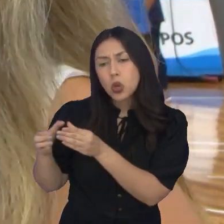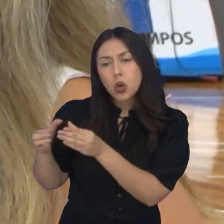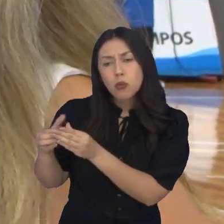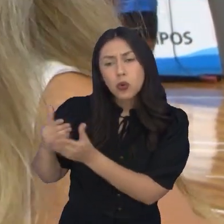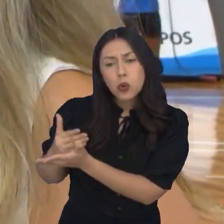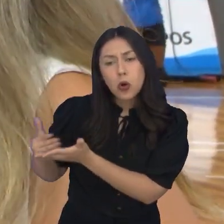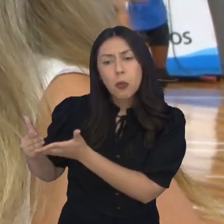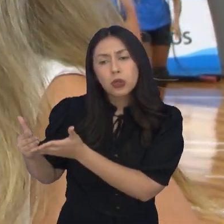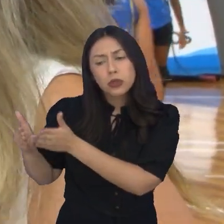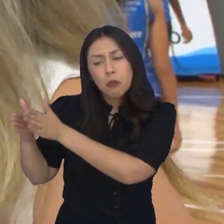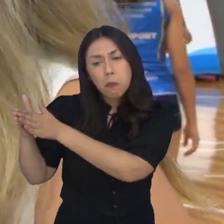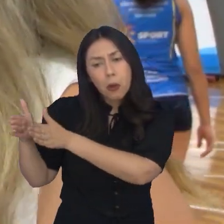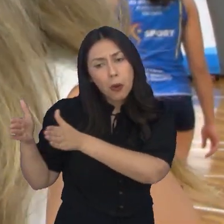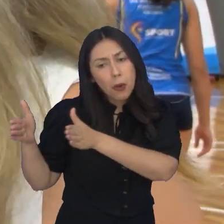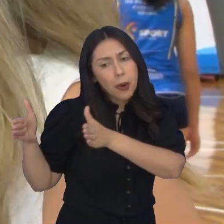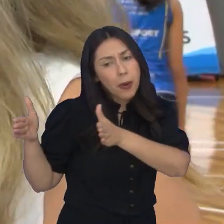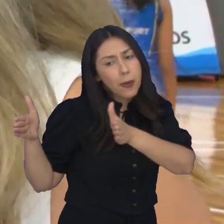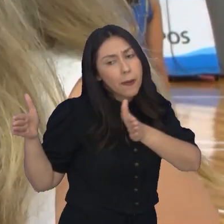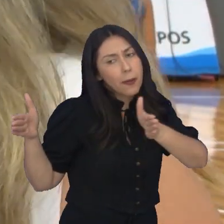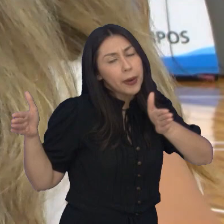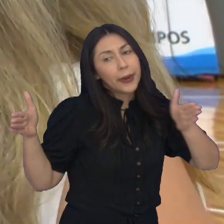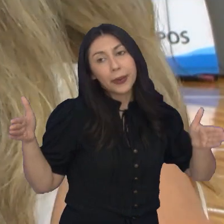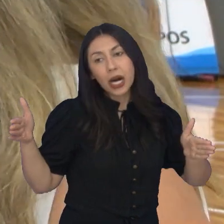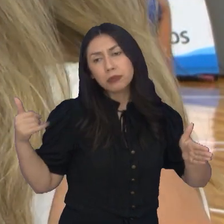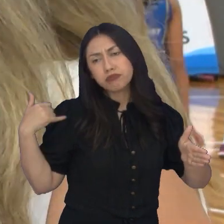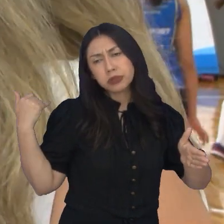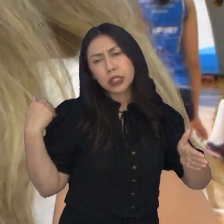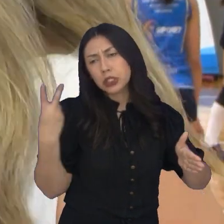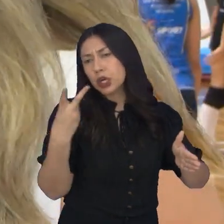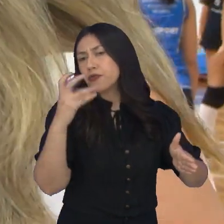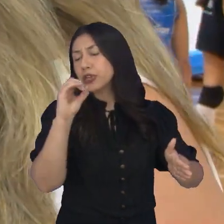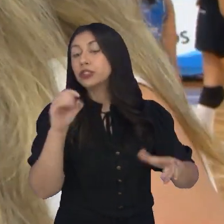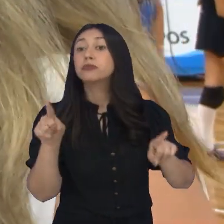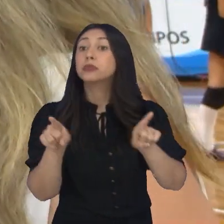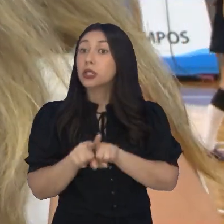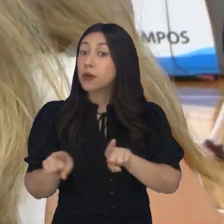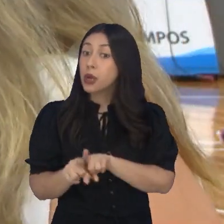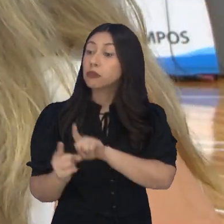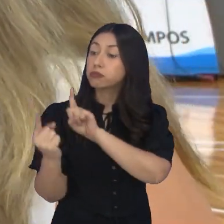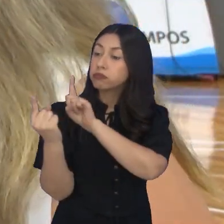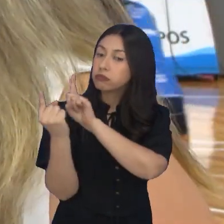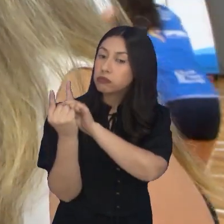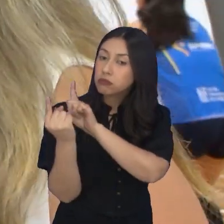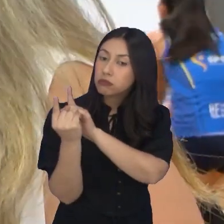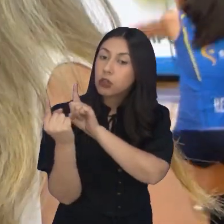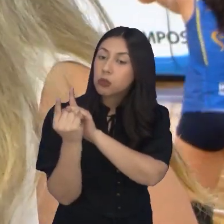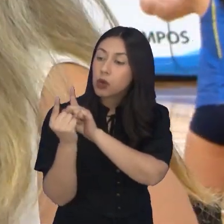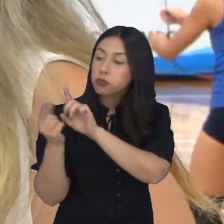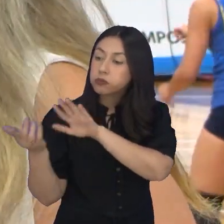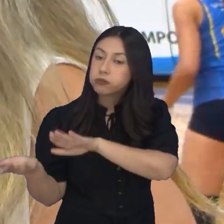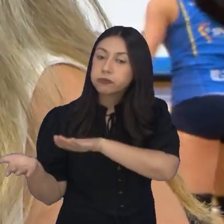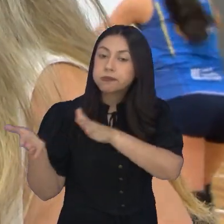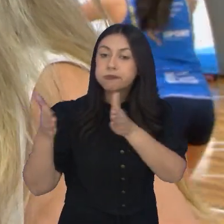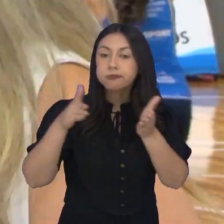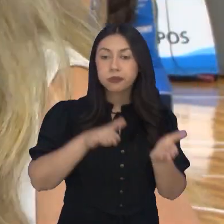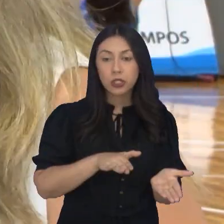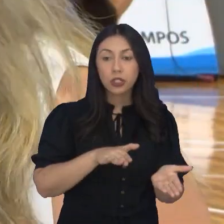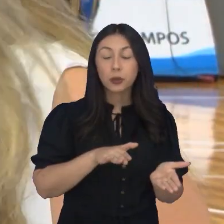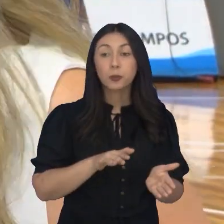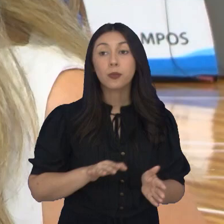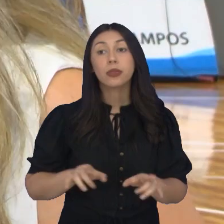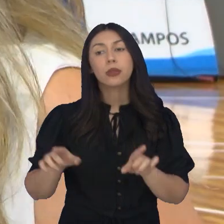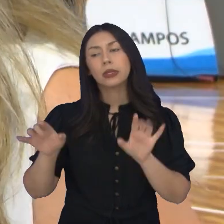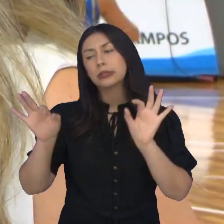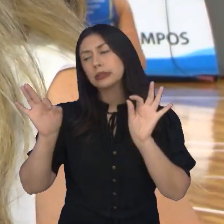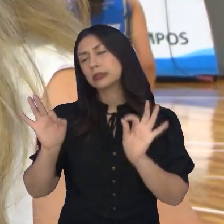as categorias de transição, aí, que é a faixa do sub-20. Então a gente faz também esse processo aí da transição para a equipe profissional. E sem